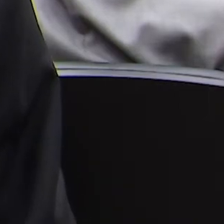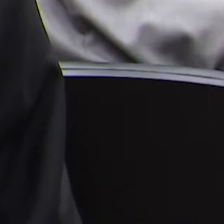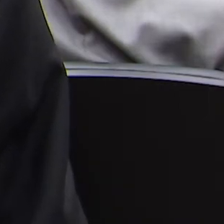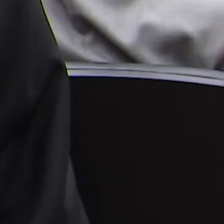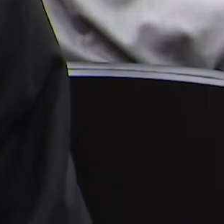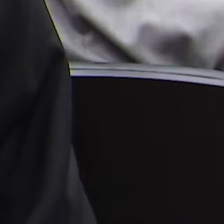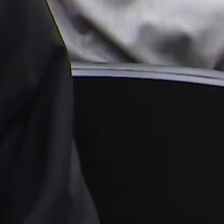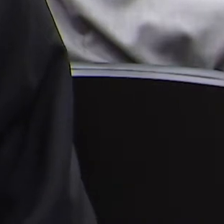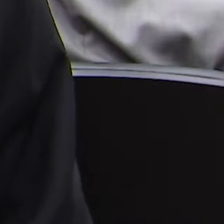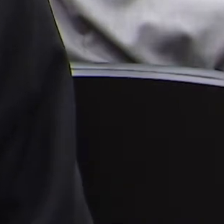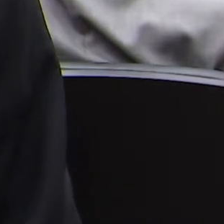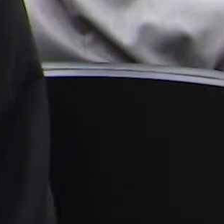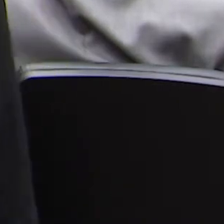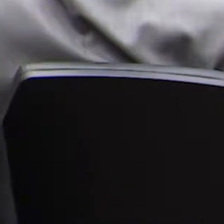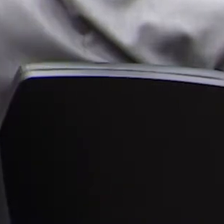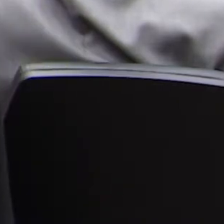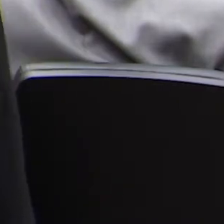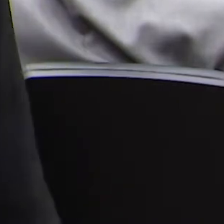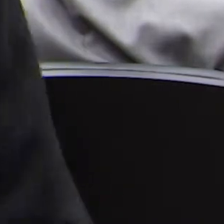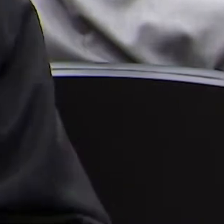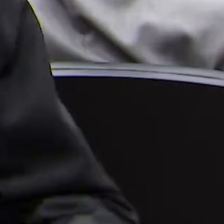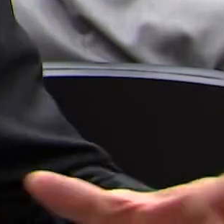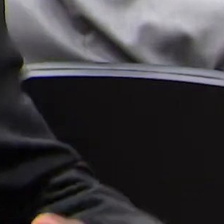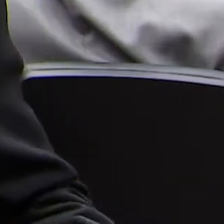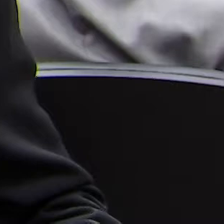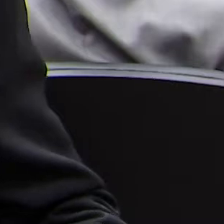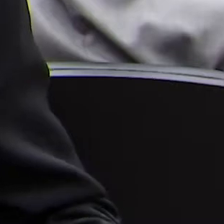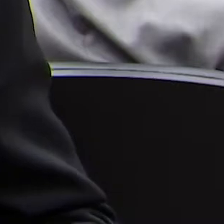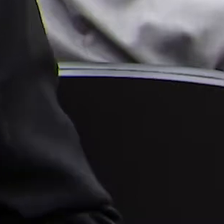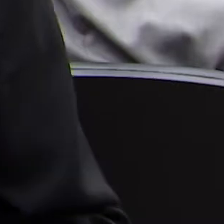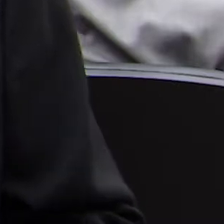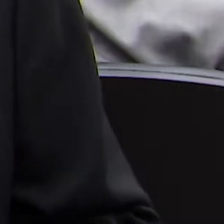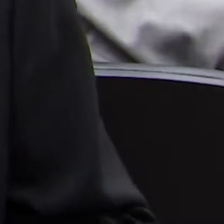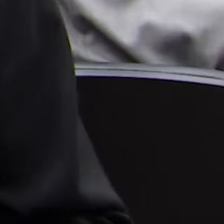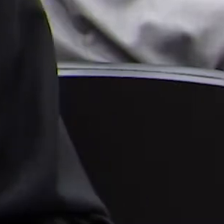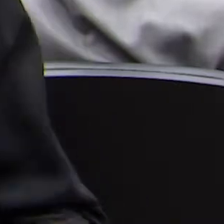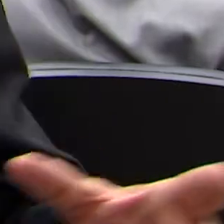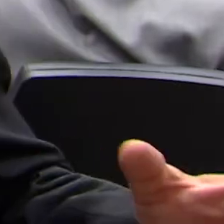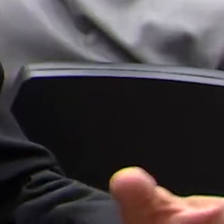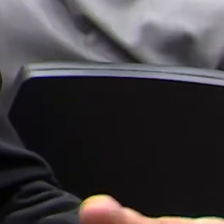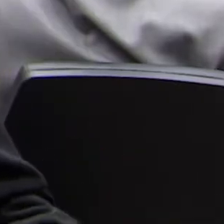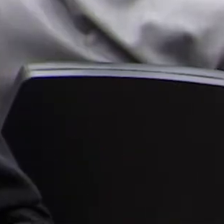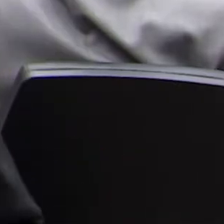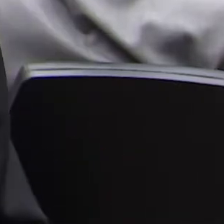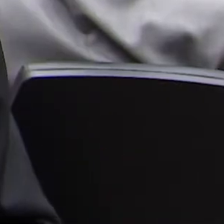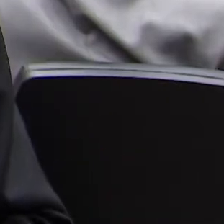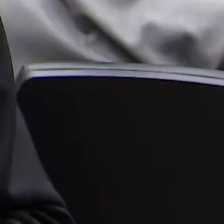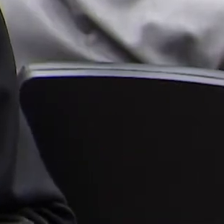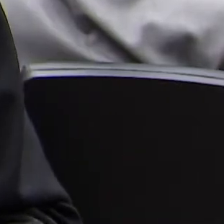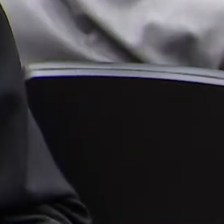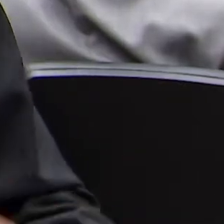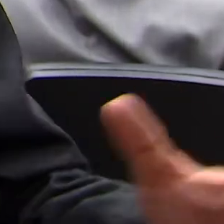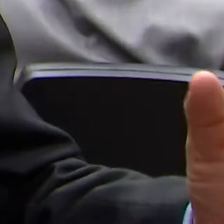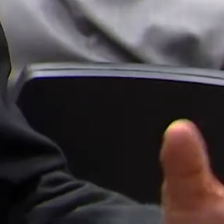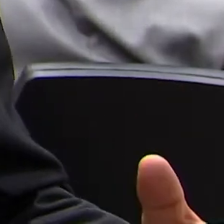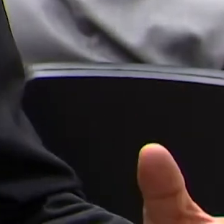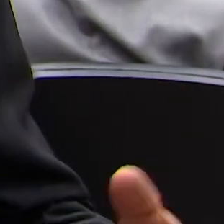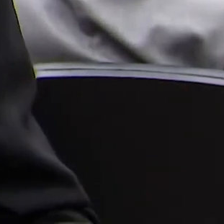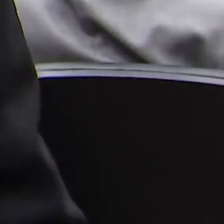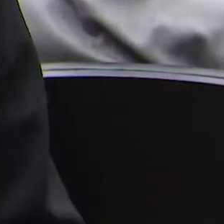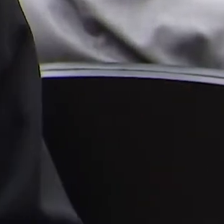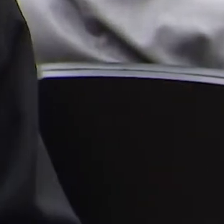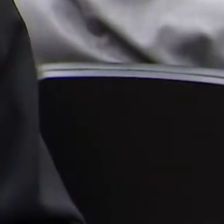região do Campo Grande. Isso vai ajudar muitas pessoas, as empresas que estão ali para registro de contratos, para